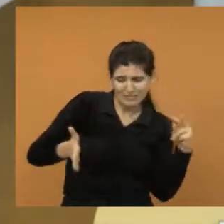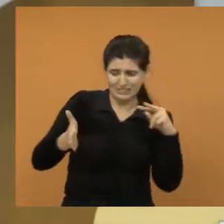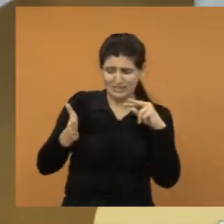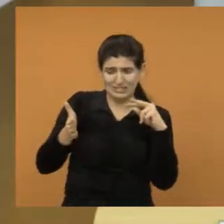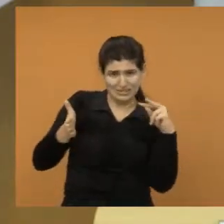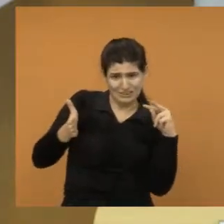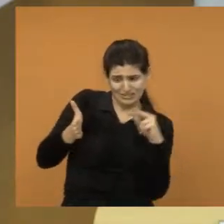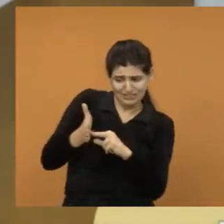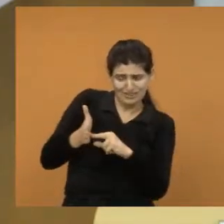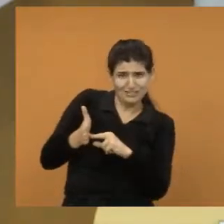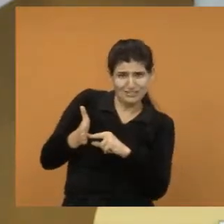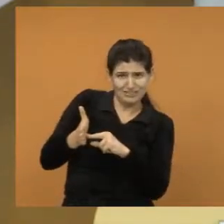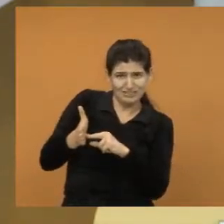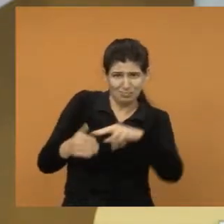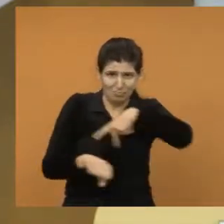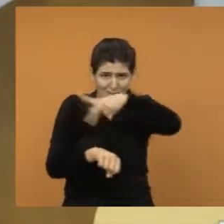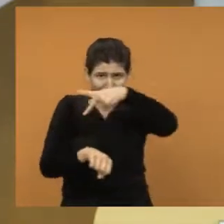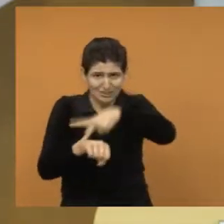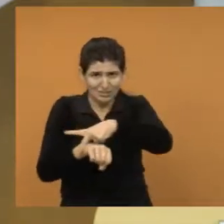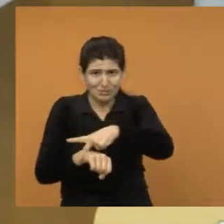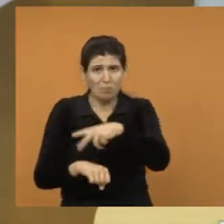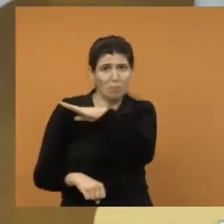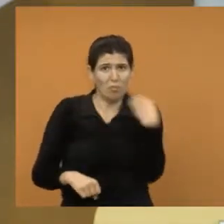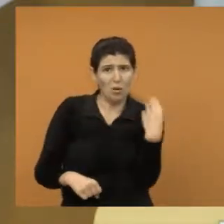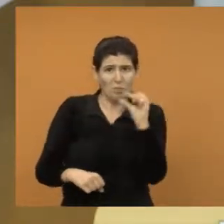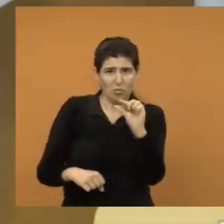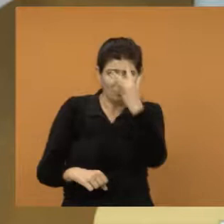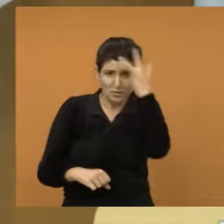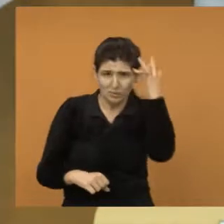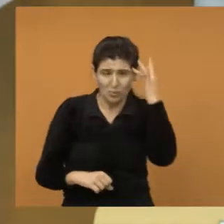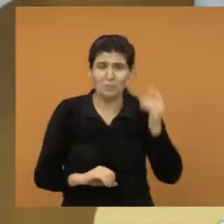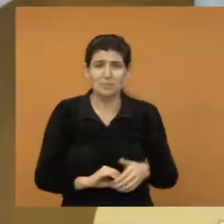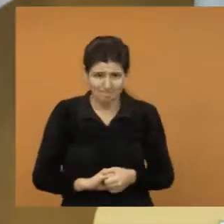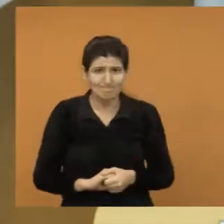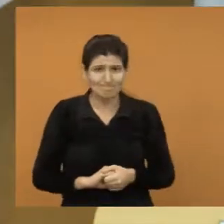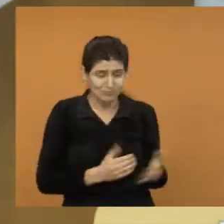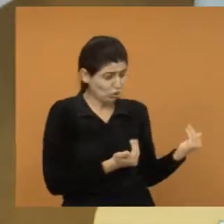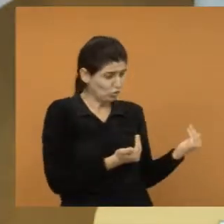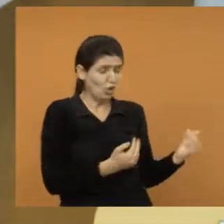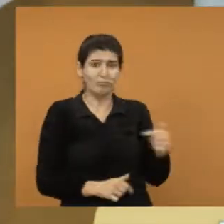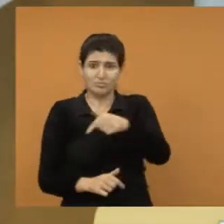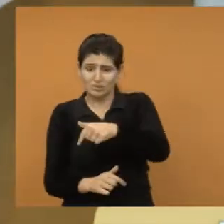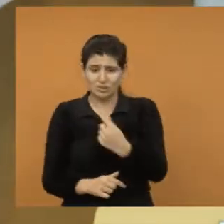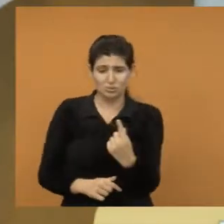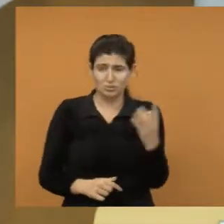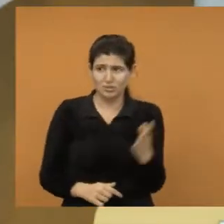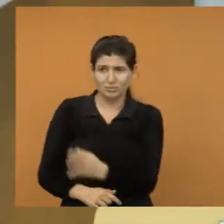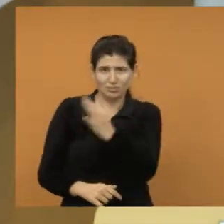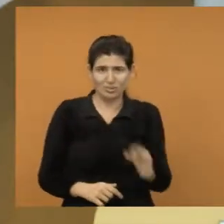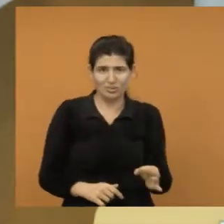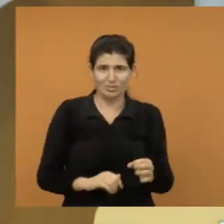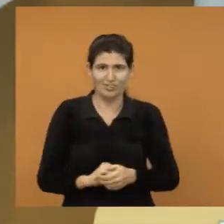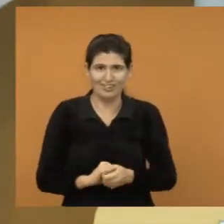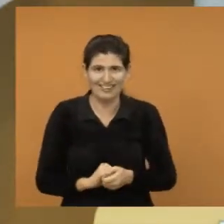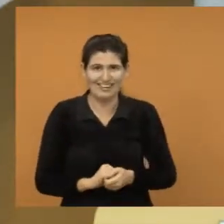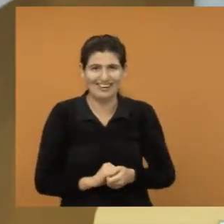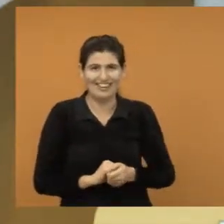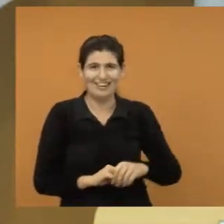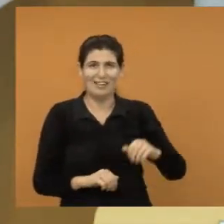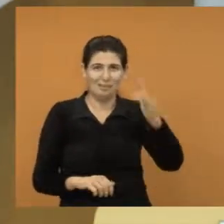em guerra civil. E desses jovens, 71% que morrem são